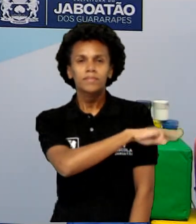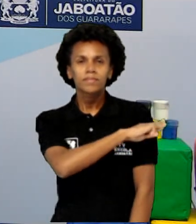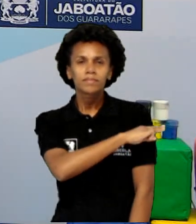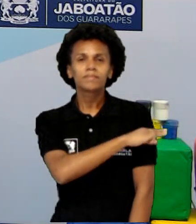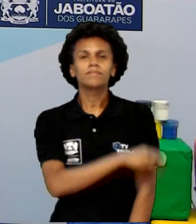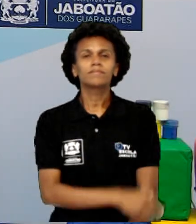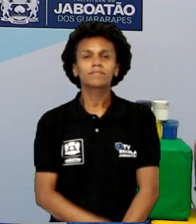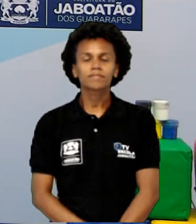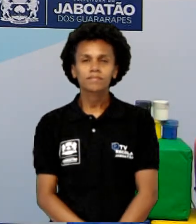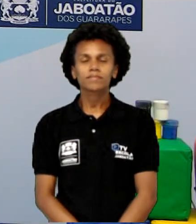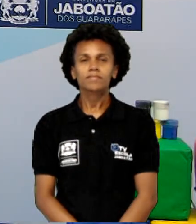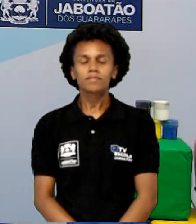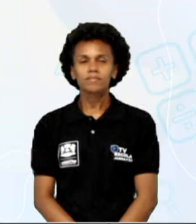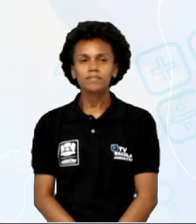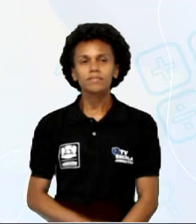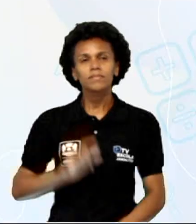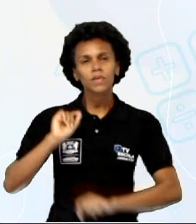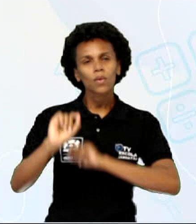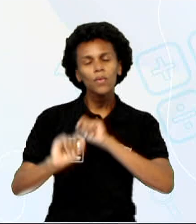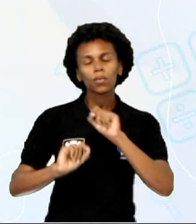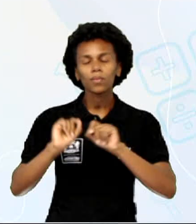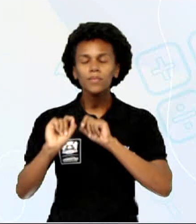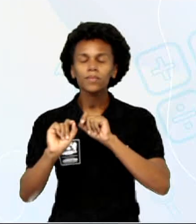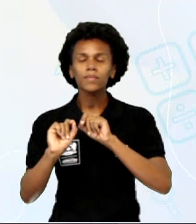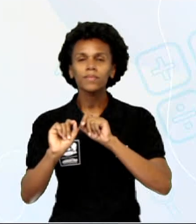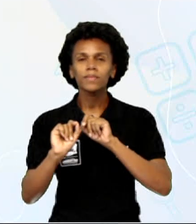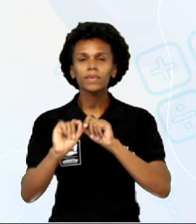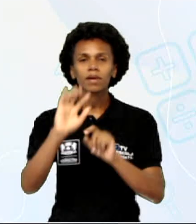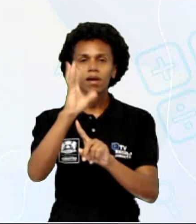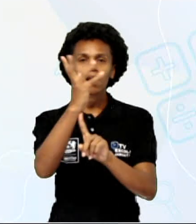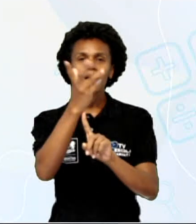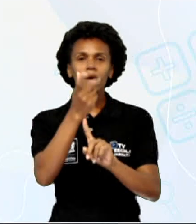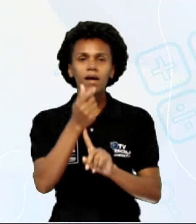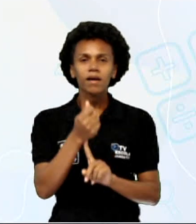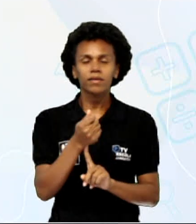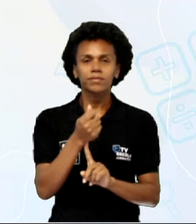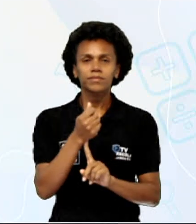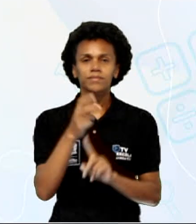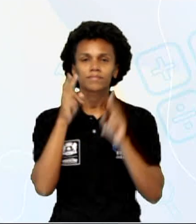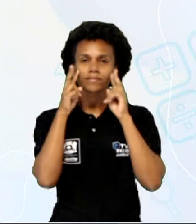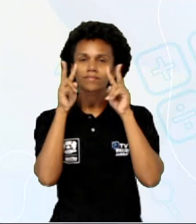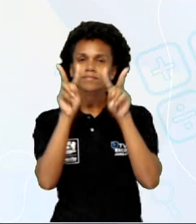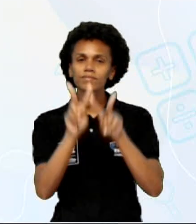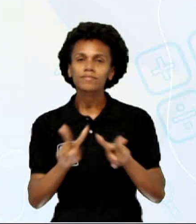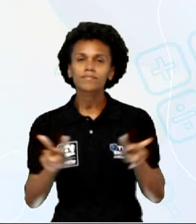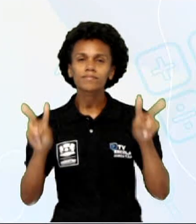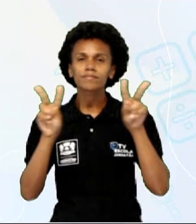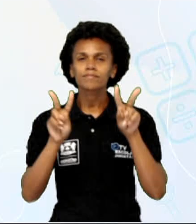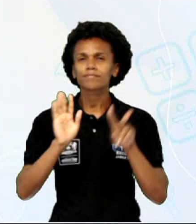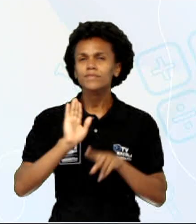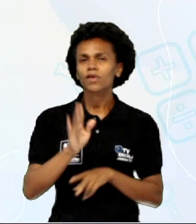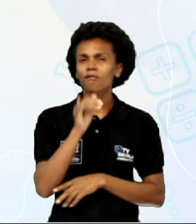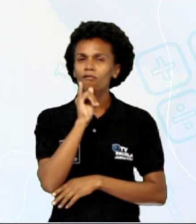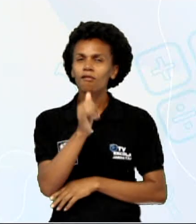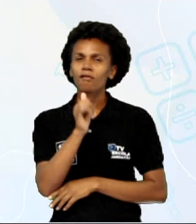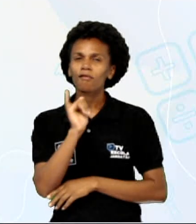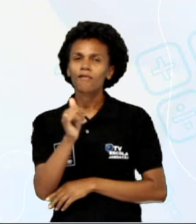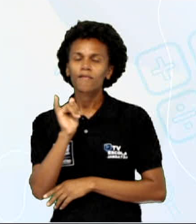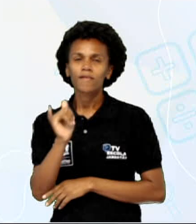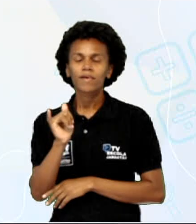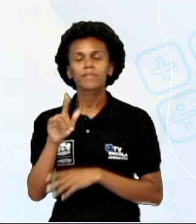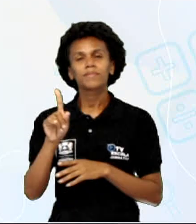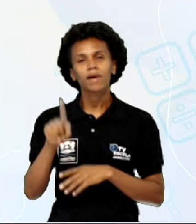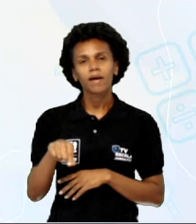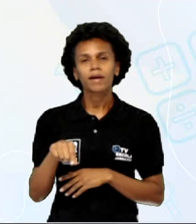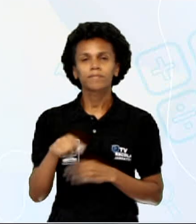Então, o que são artes visuais, que a gente fala tanto nas aulas? São várias maneiras de expressões visuais.